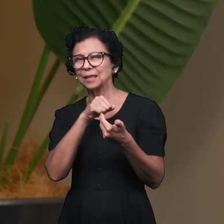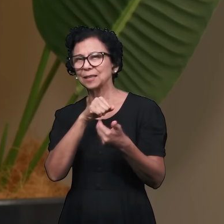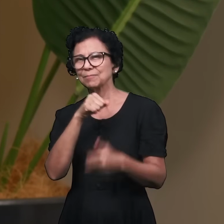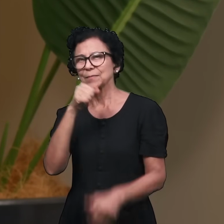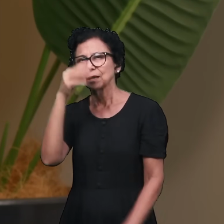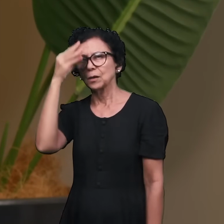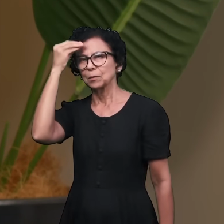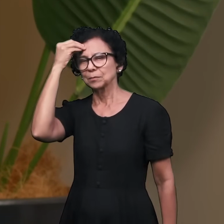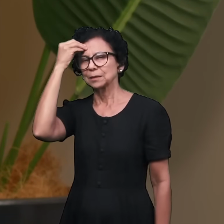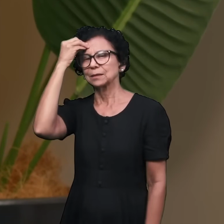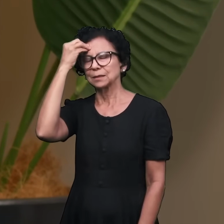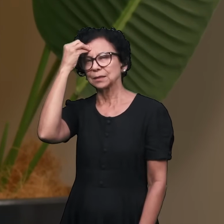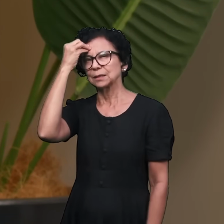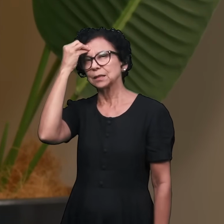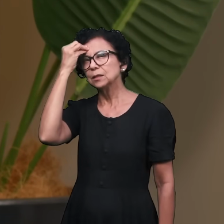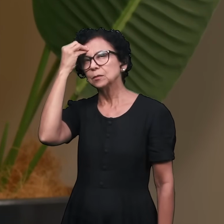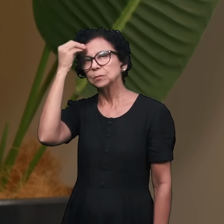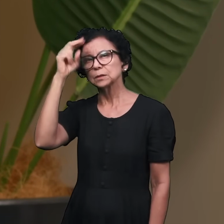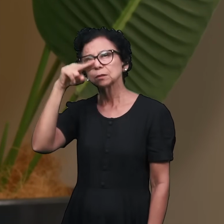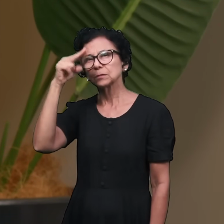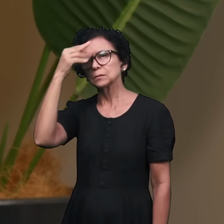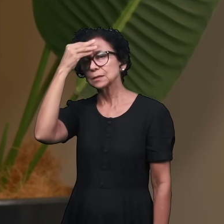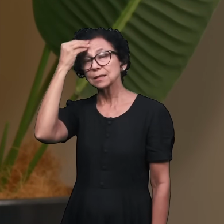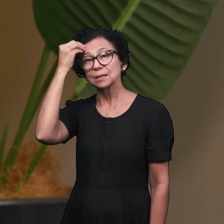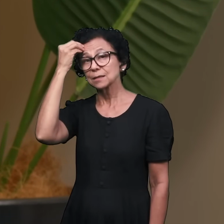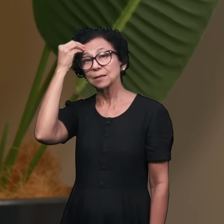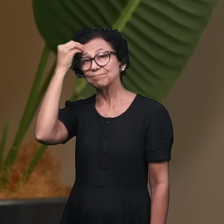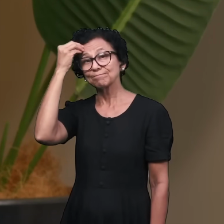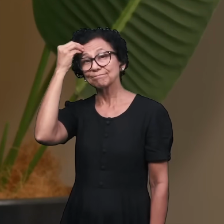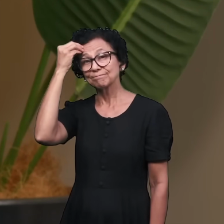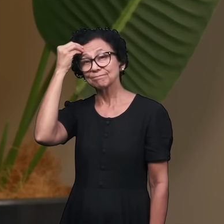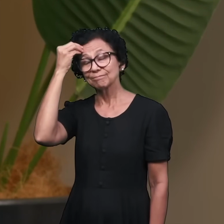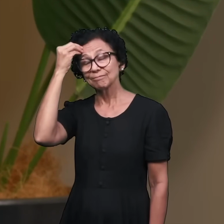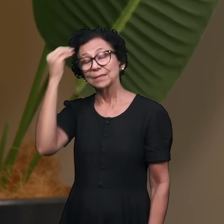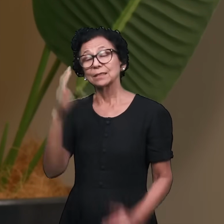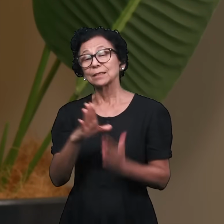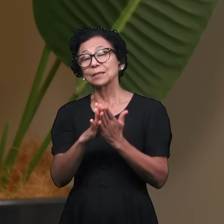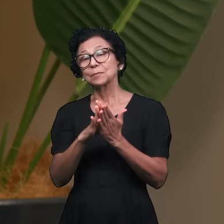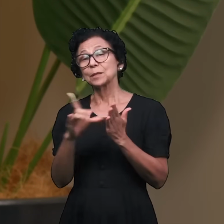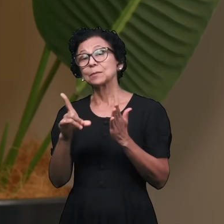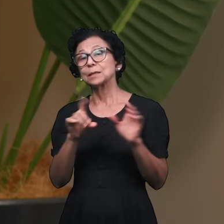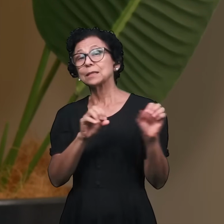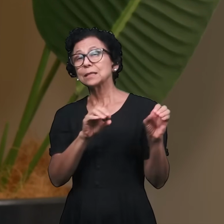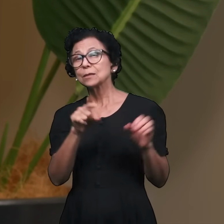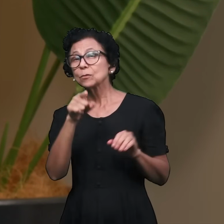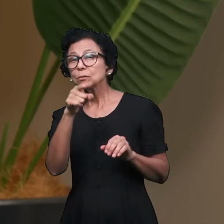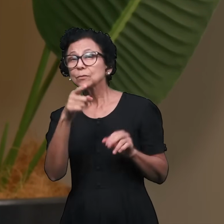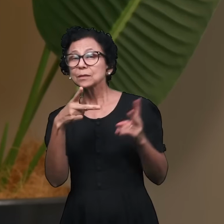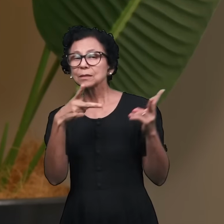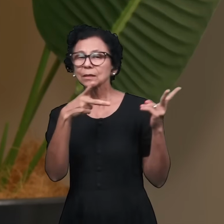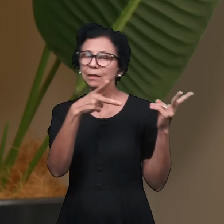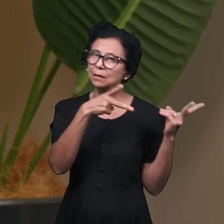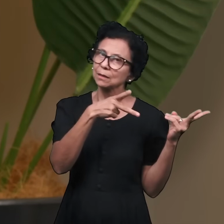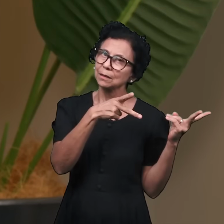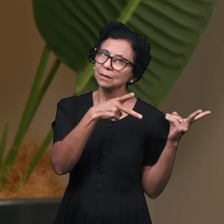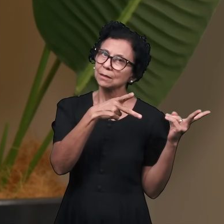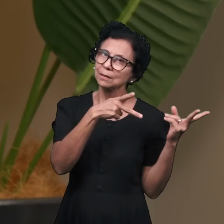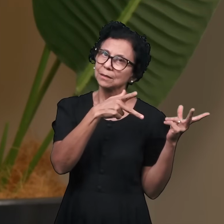aquilo vai te guiar até o fim. E a palavra diz assim: quando te